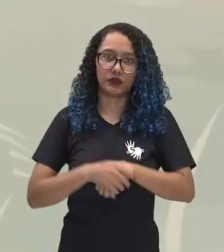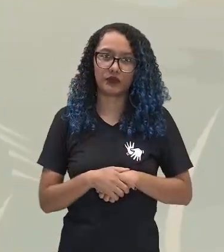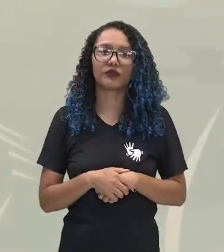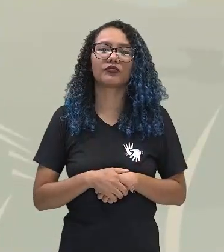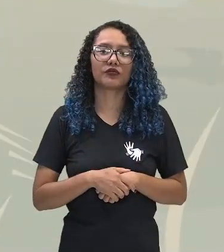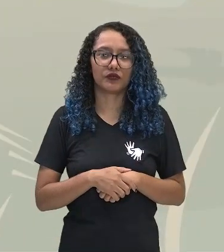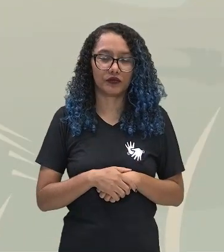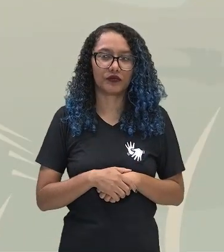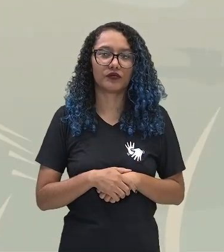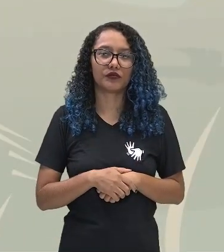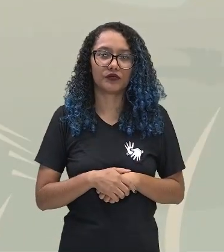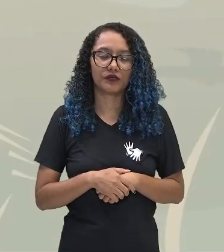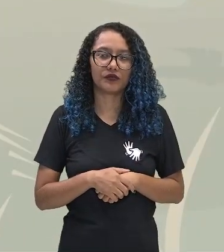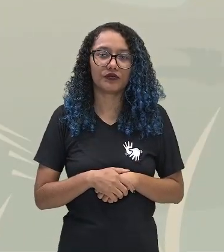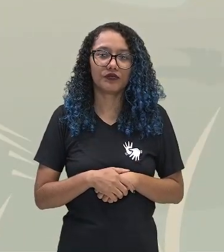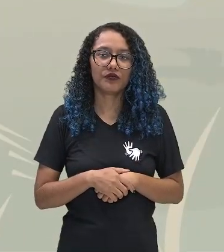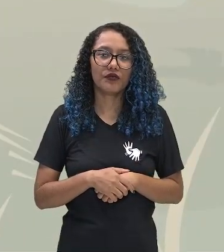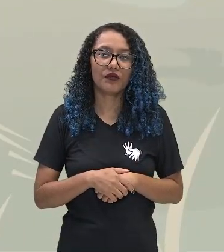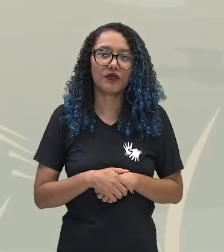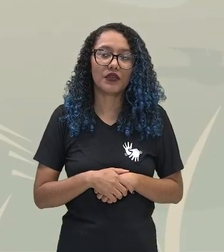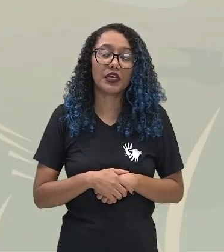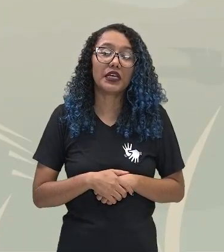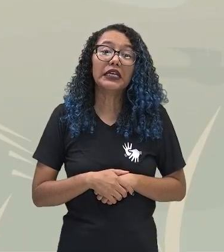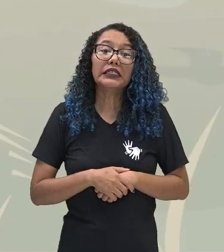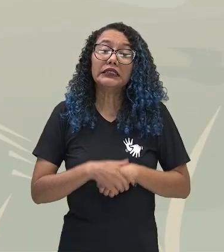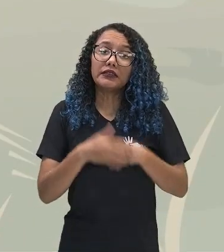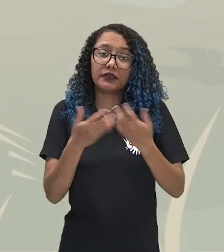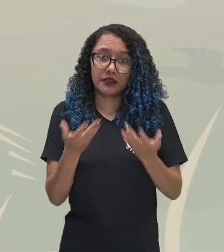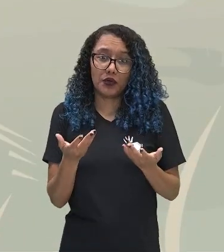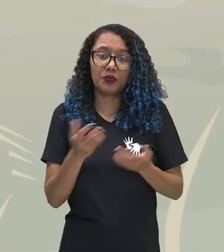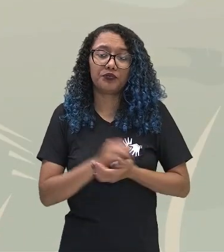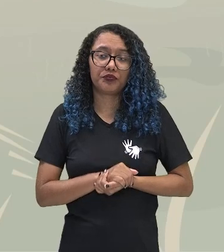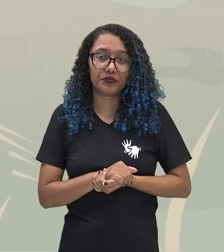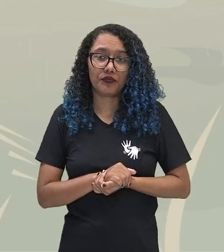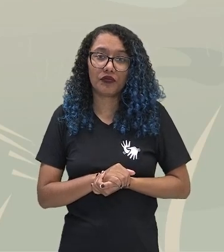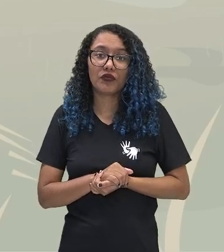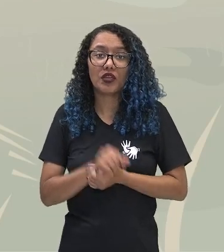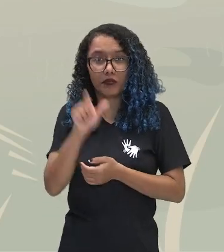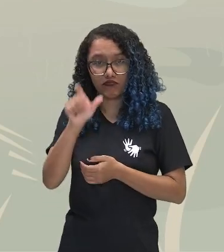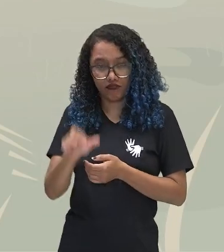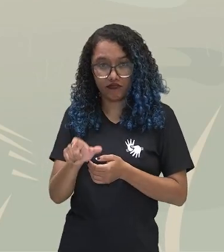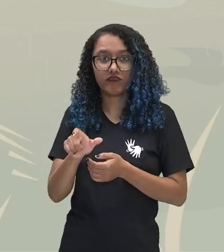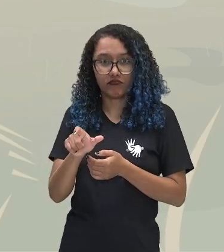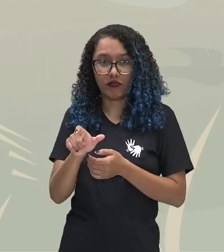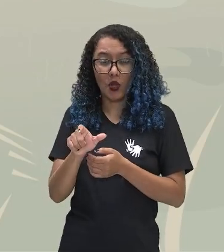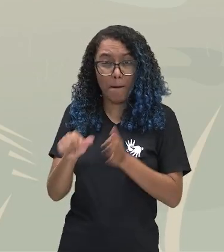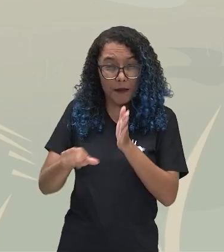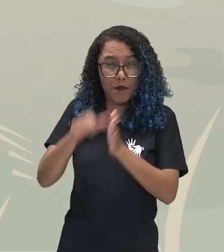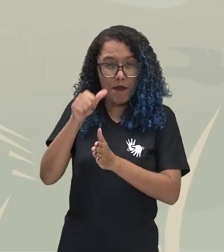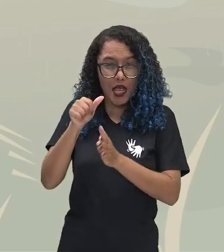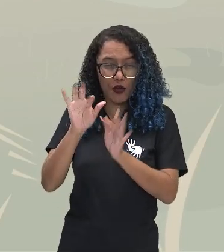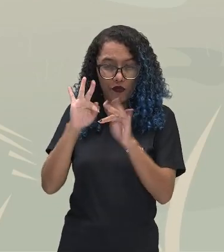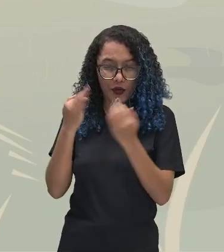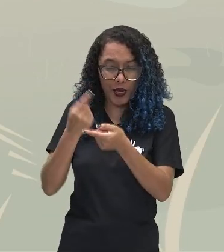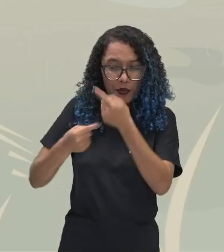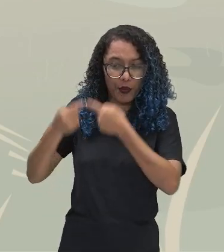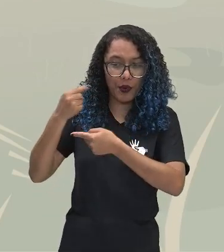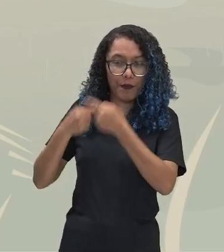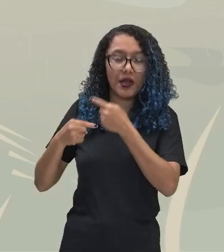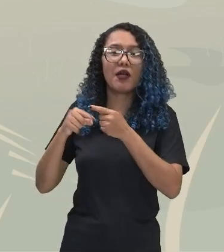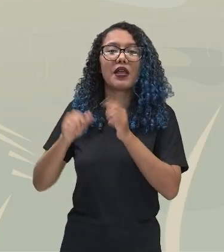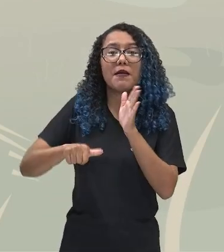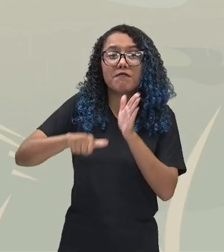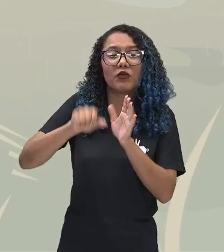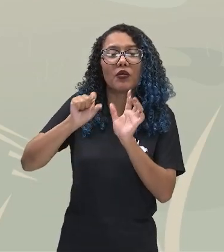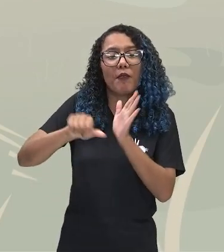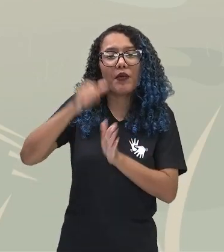cérebro não é surpreendente portanto que o homo erectus além de ser o primeiro de nossos ancestrais a possuir habilidades de